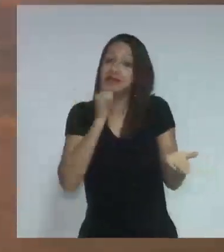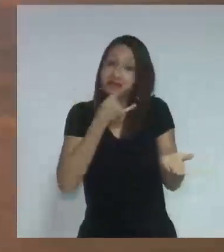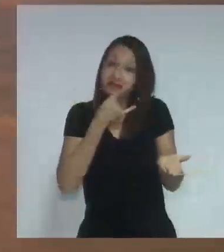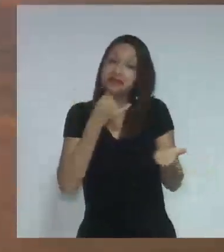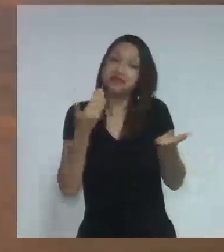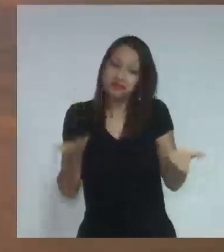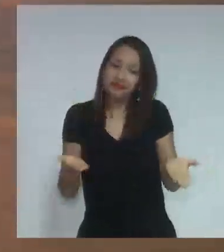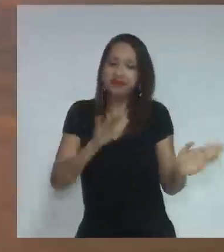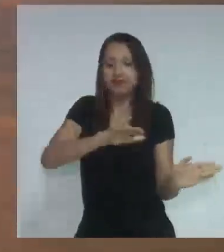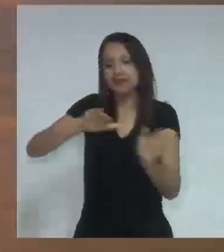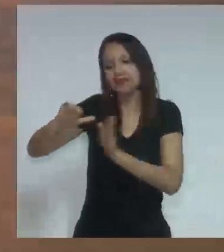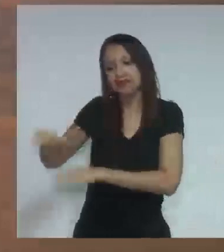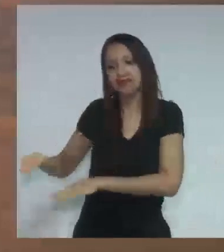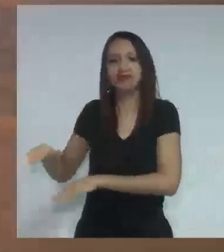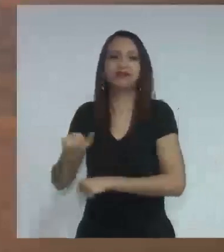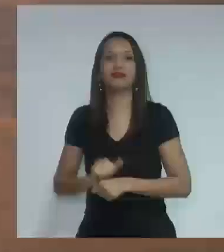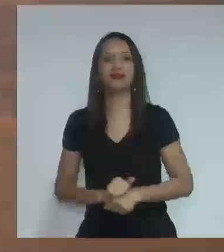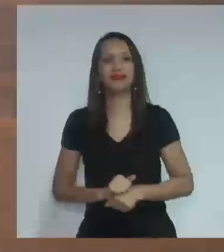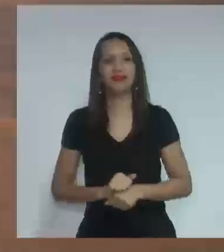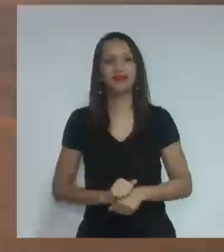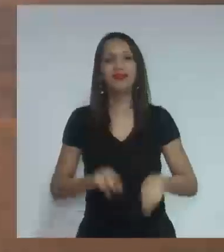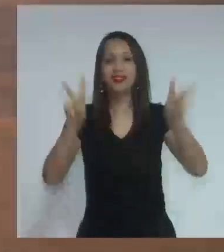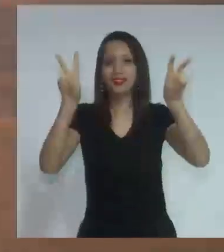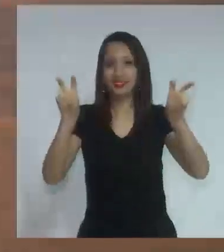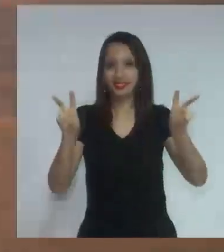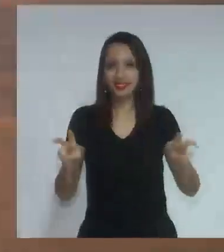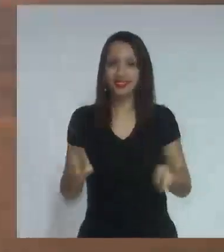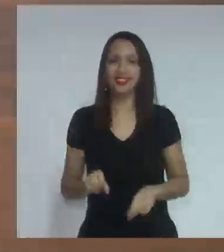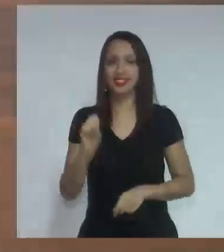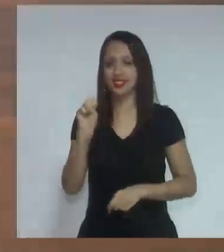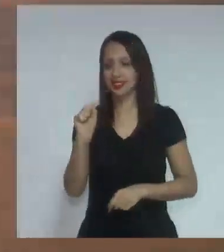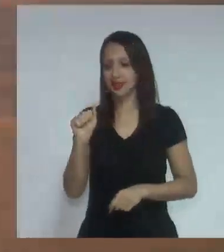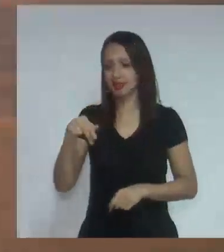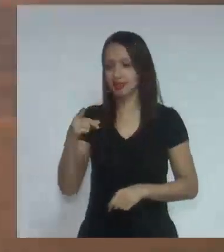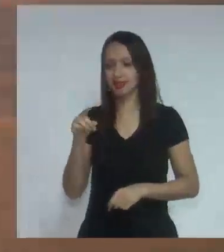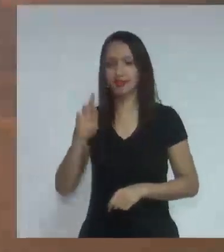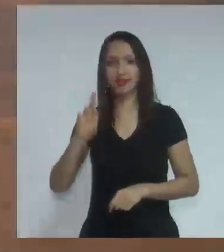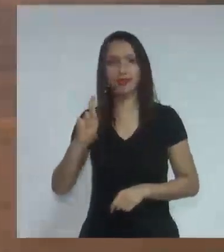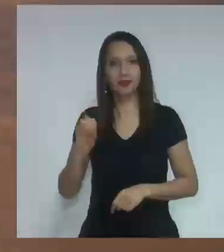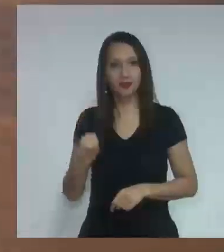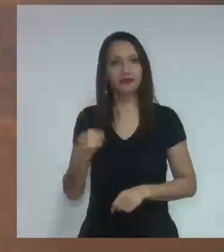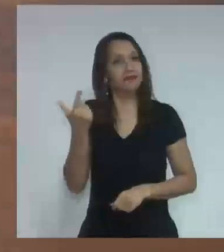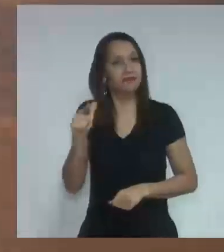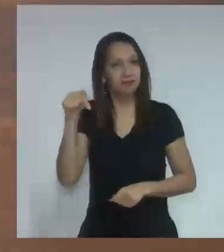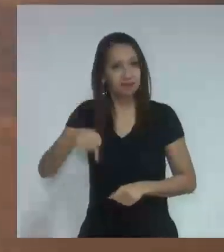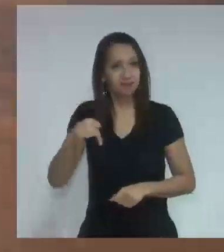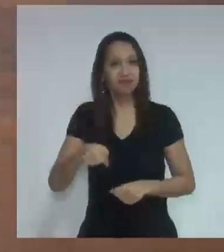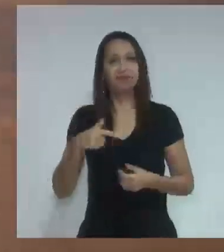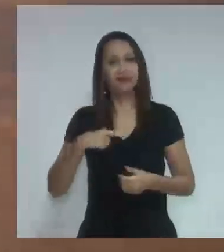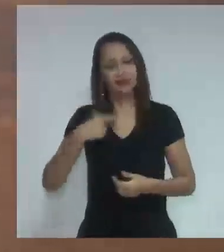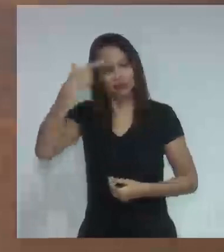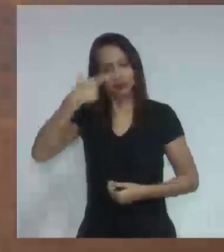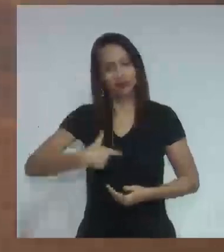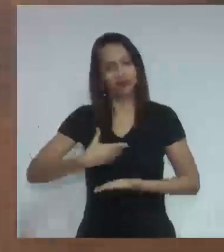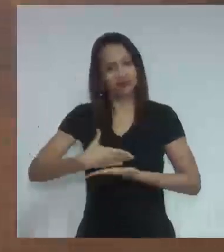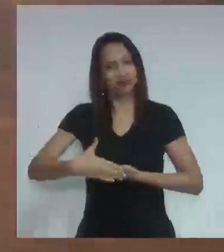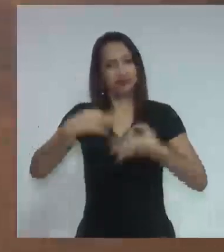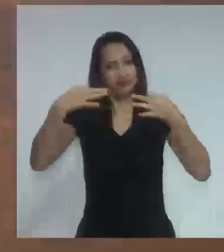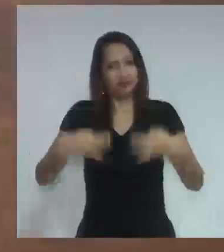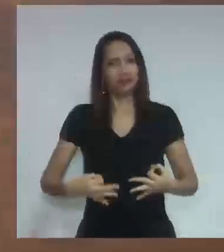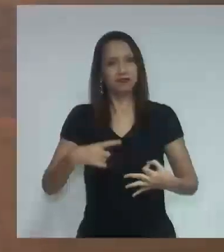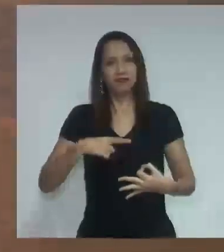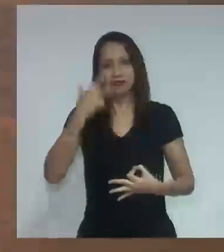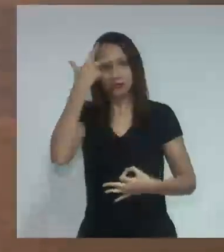passar para o próximo tema. O Sandro não está aqui, eu tenho como princípio não falar das pessoas que não